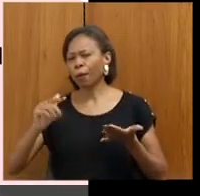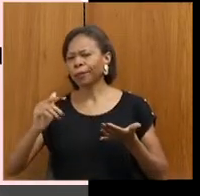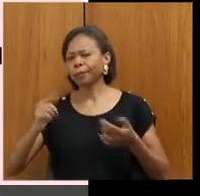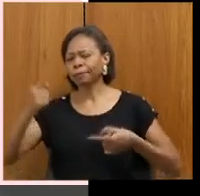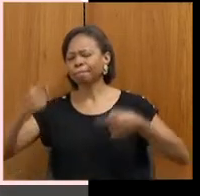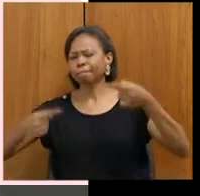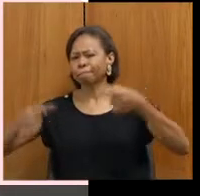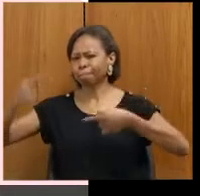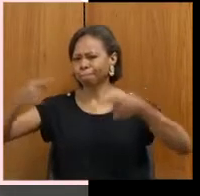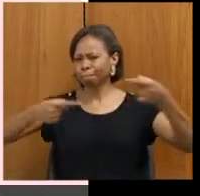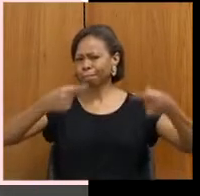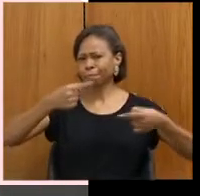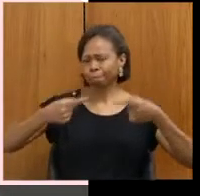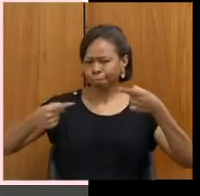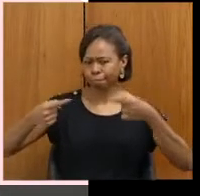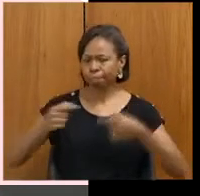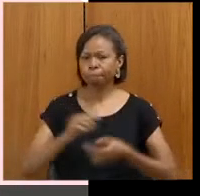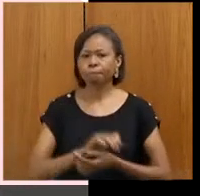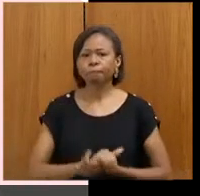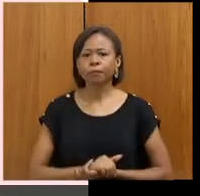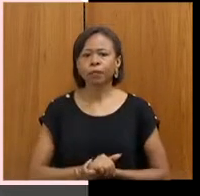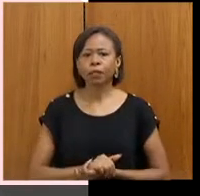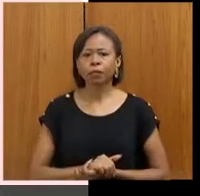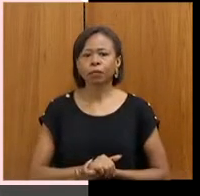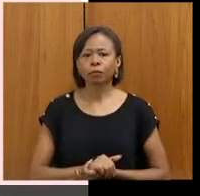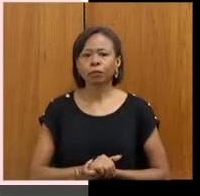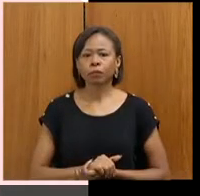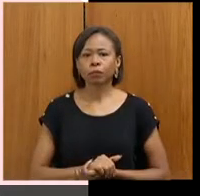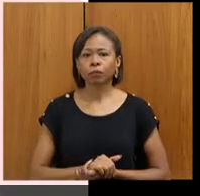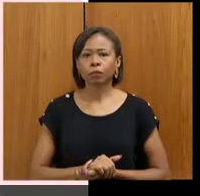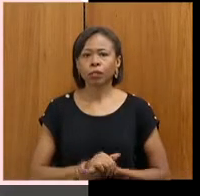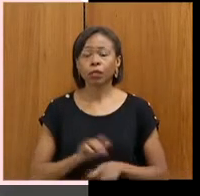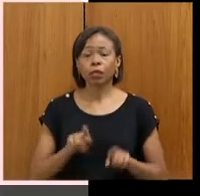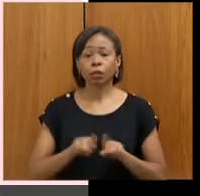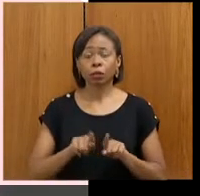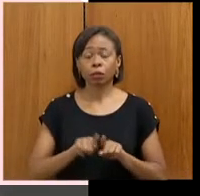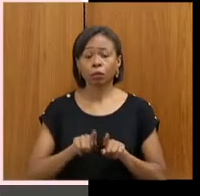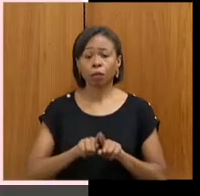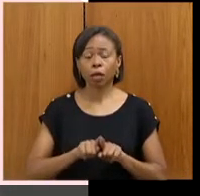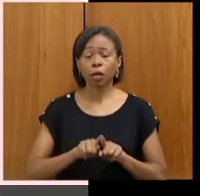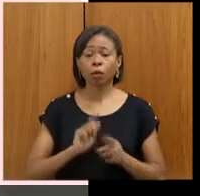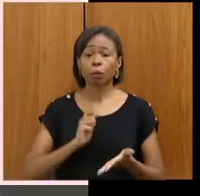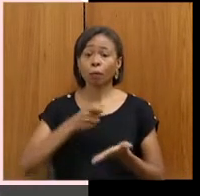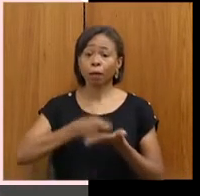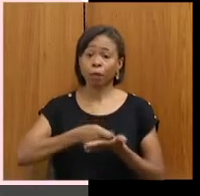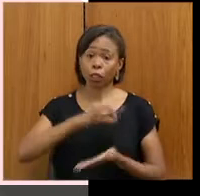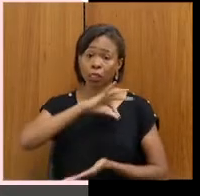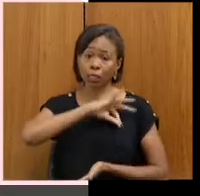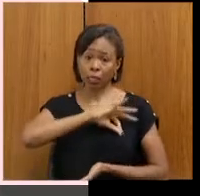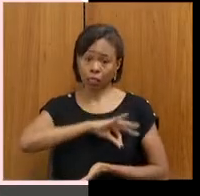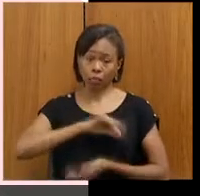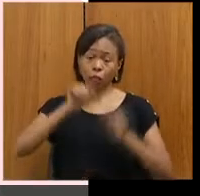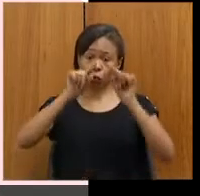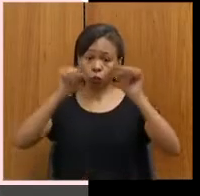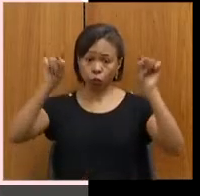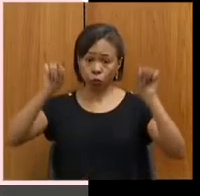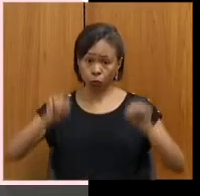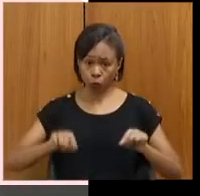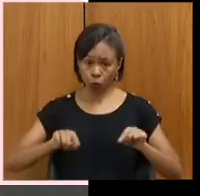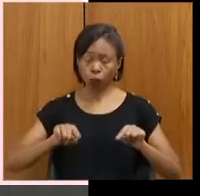próximo por favor ainda a alienação da folha de pagamento dos Servidores do Estado